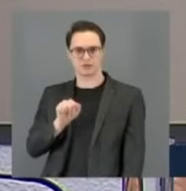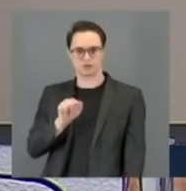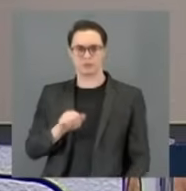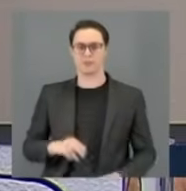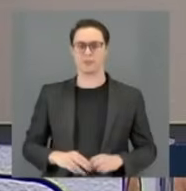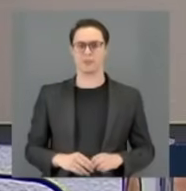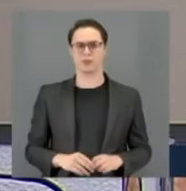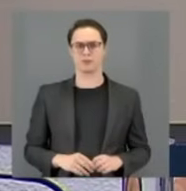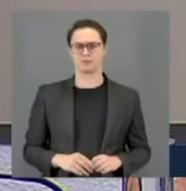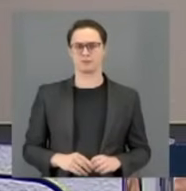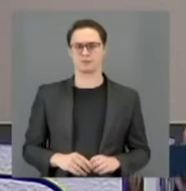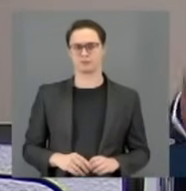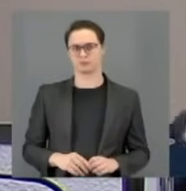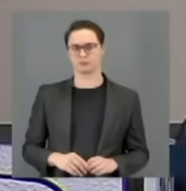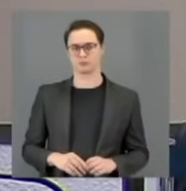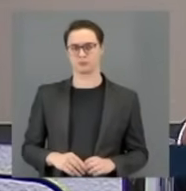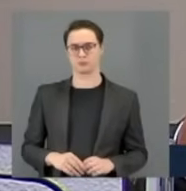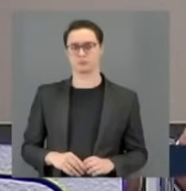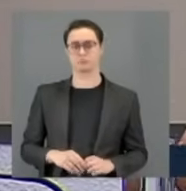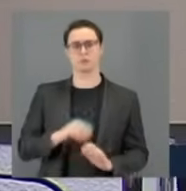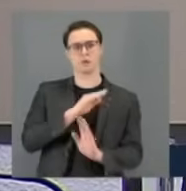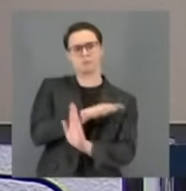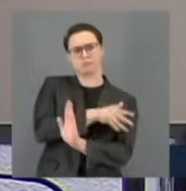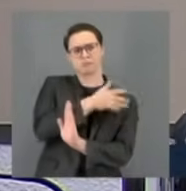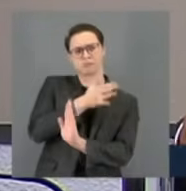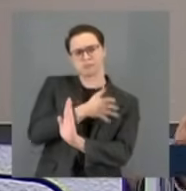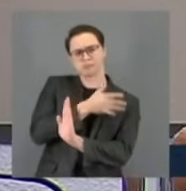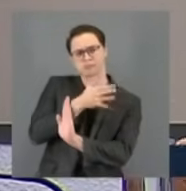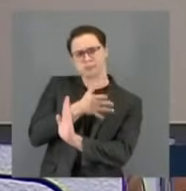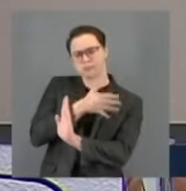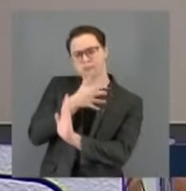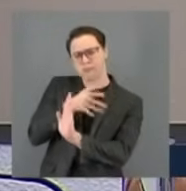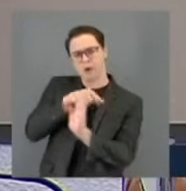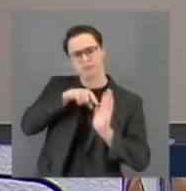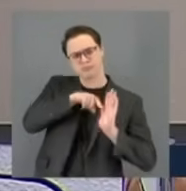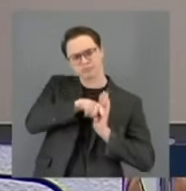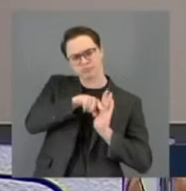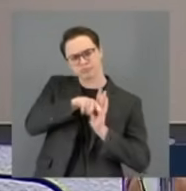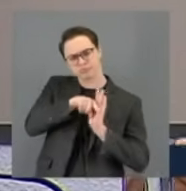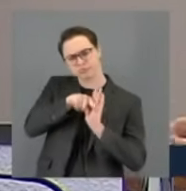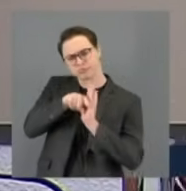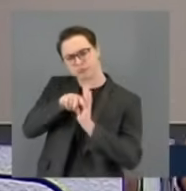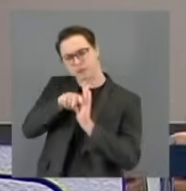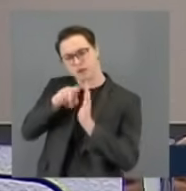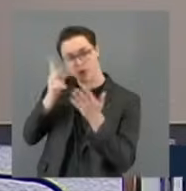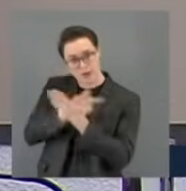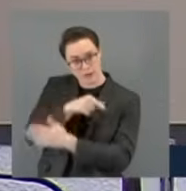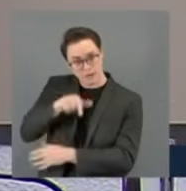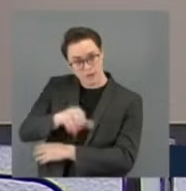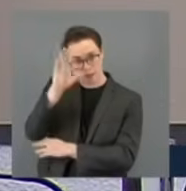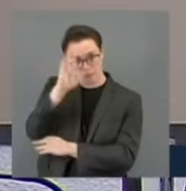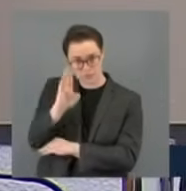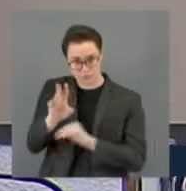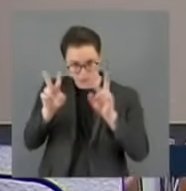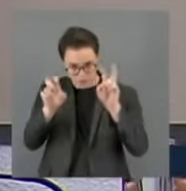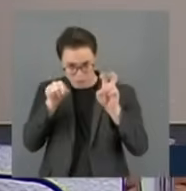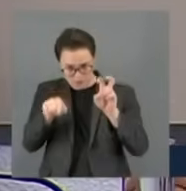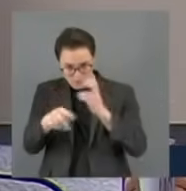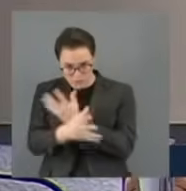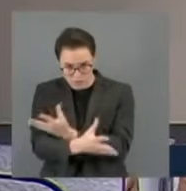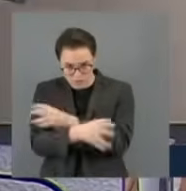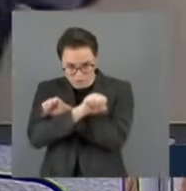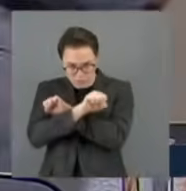Ao longo das investigações que nós fizemos no Brasil sobre a censura, nós estamos